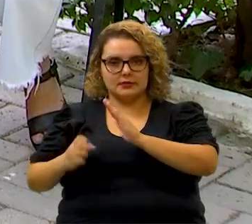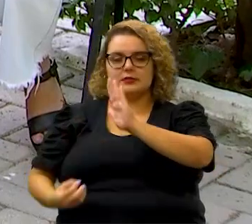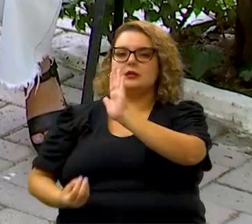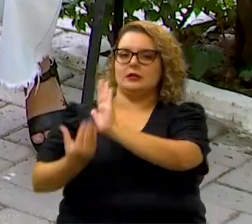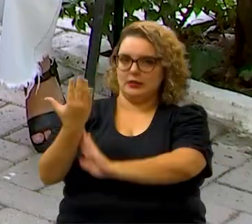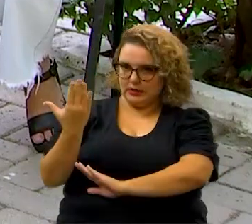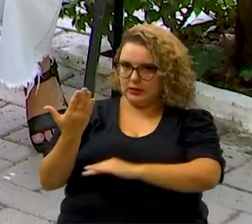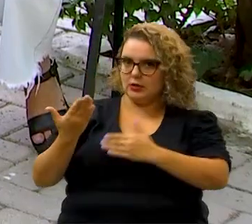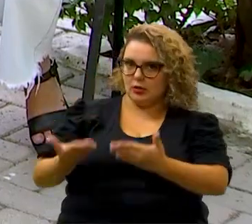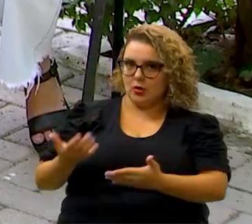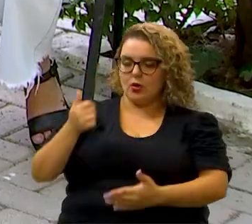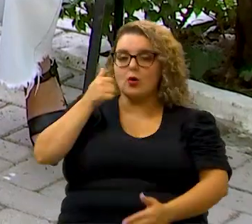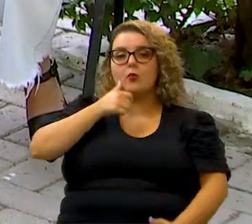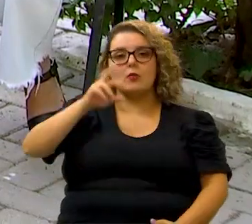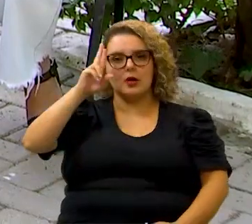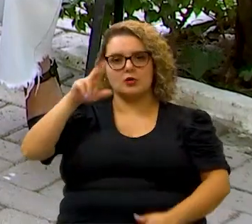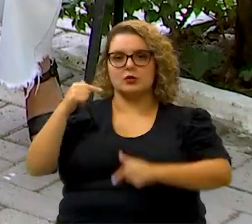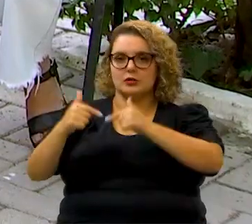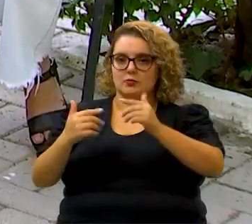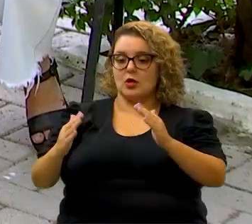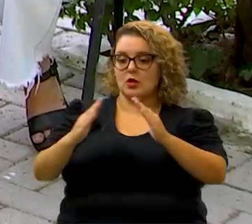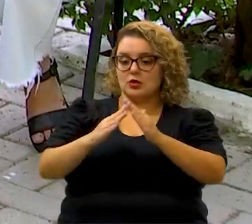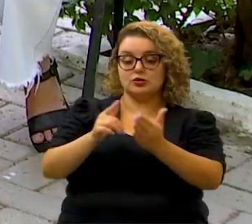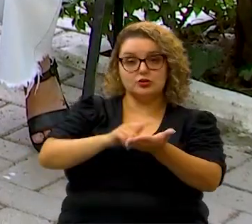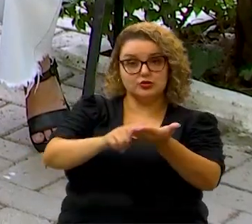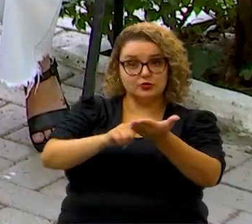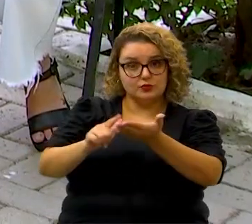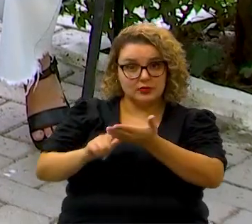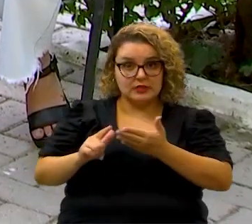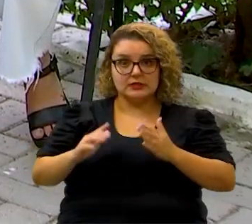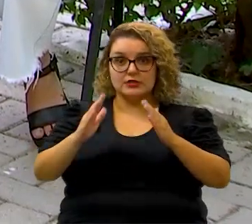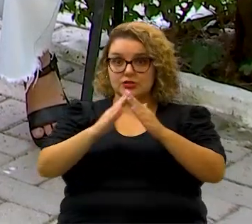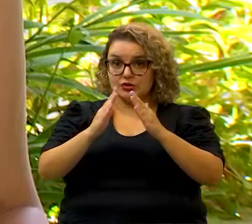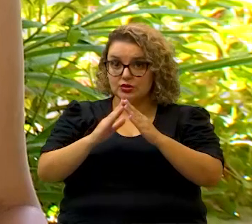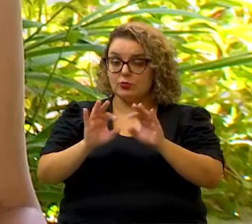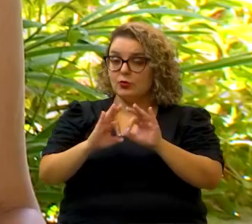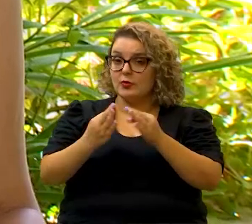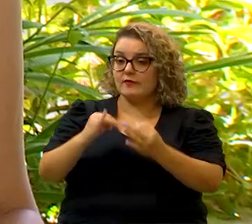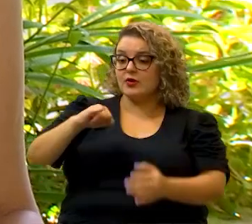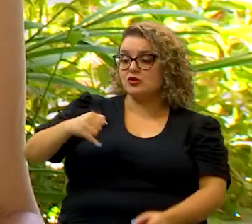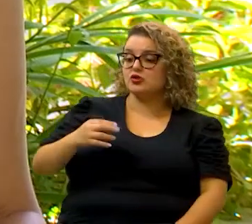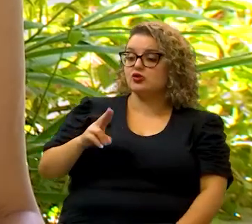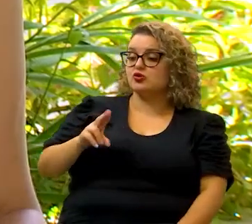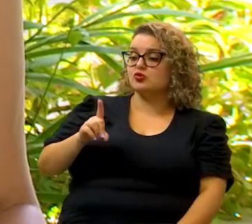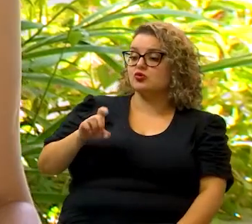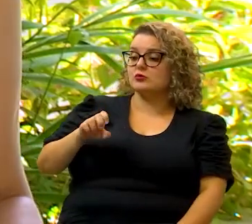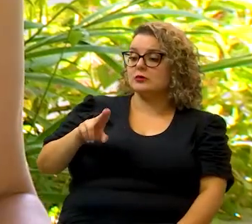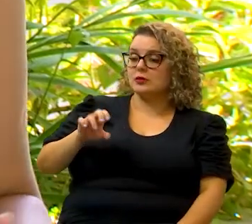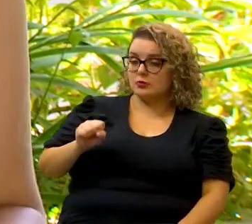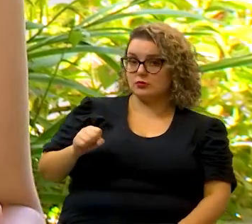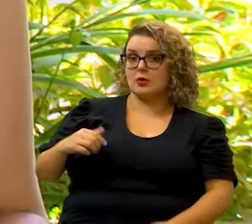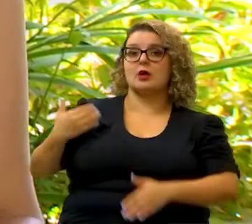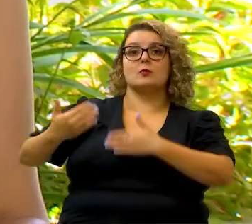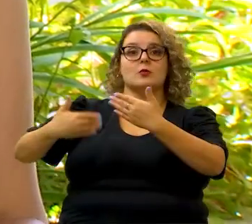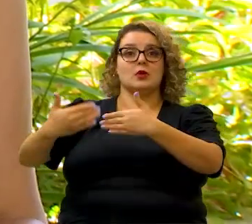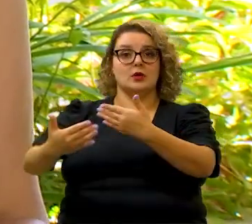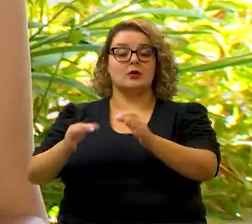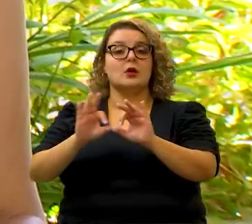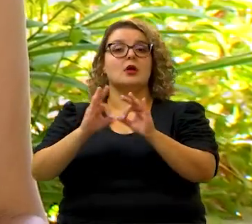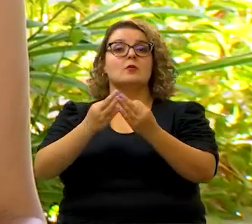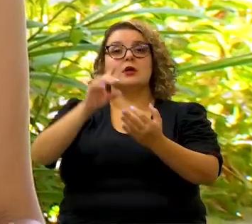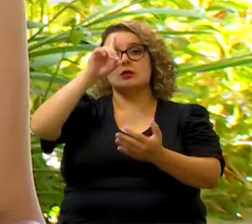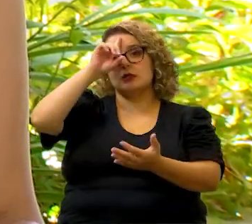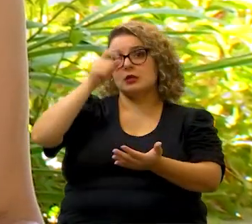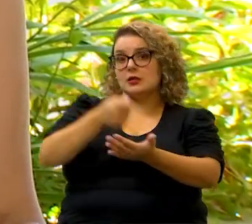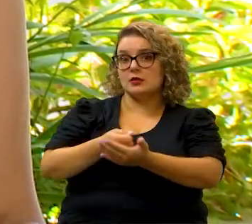Alice de Oliveira. Né? Ela é uma senhora que trabalhou numa casa de empregada doméstica por uma família de judeus. Durante o transcorrer desse período,